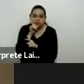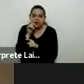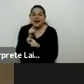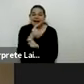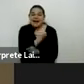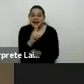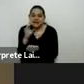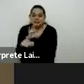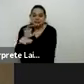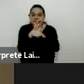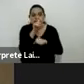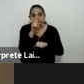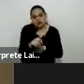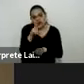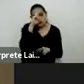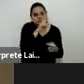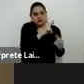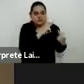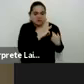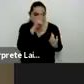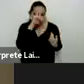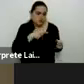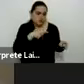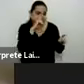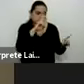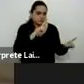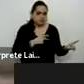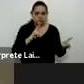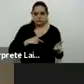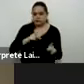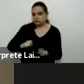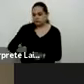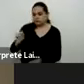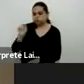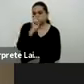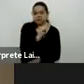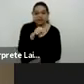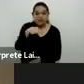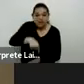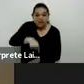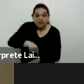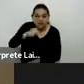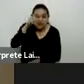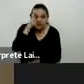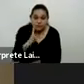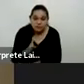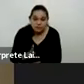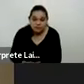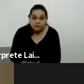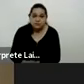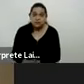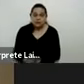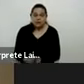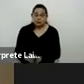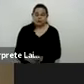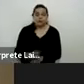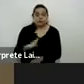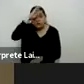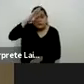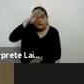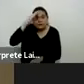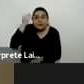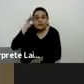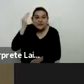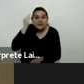uma má vontade, por uma incompreensão, sendo generoso, por uma incompreensão, se